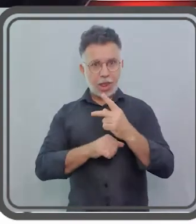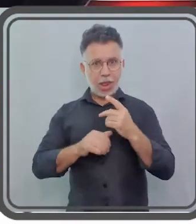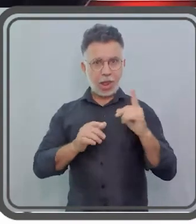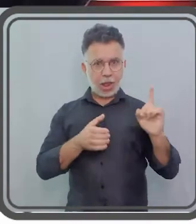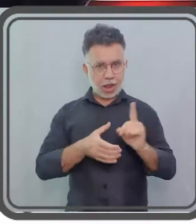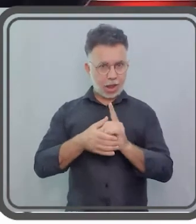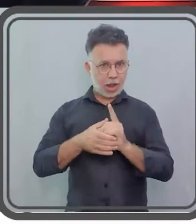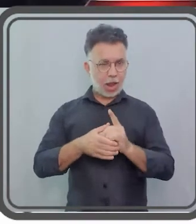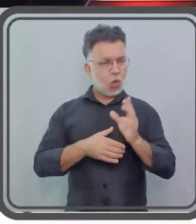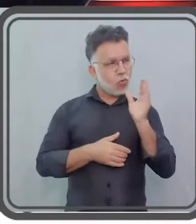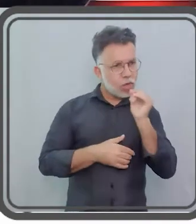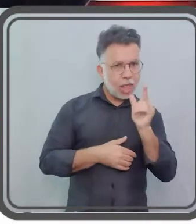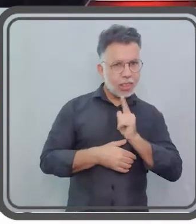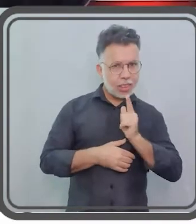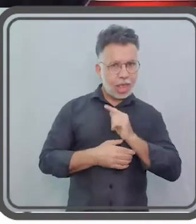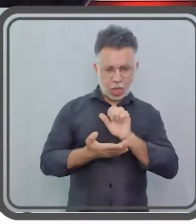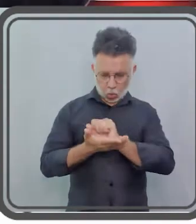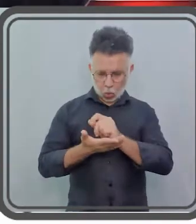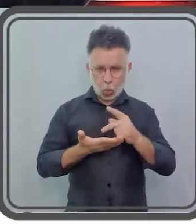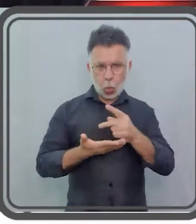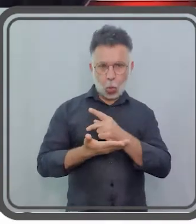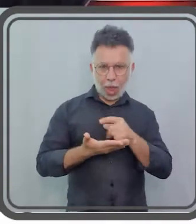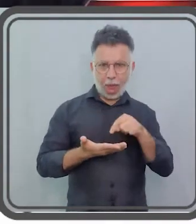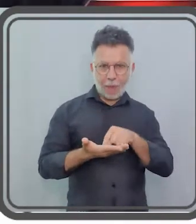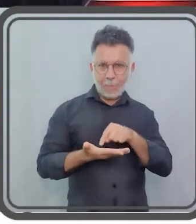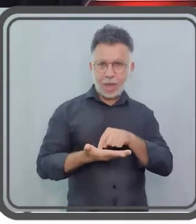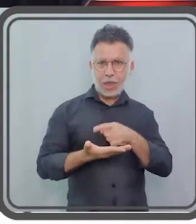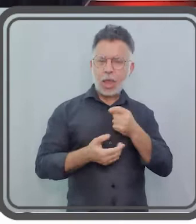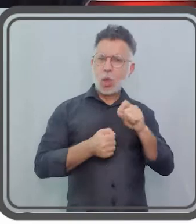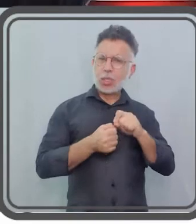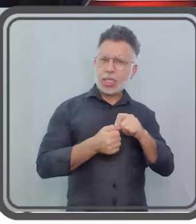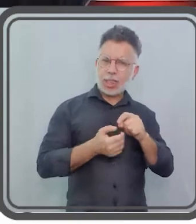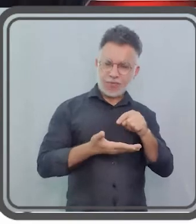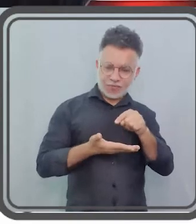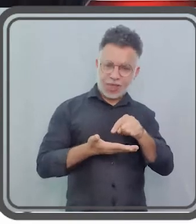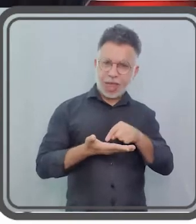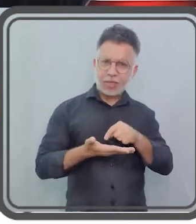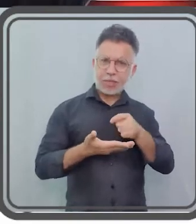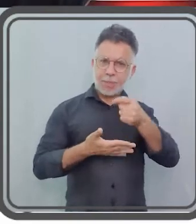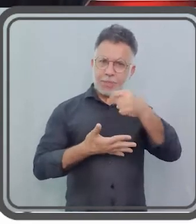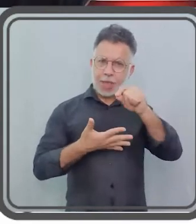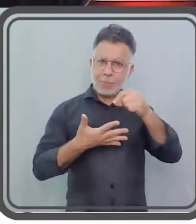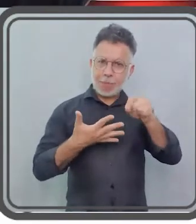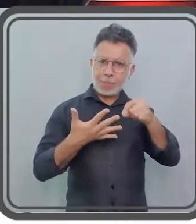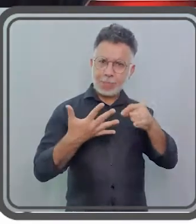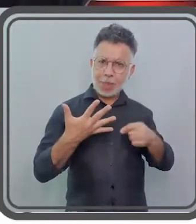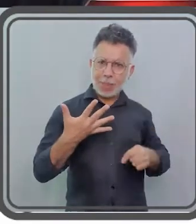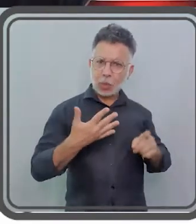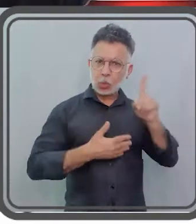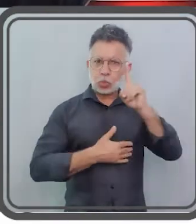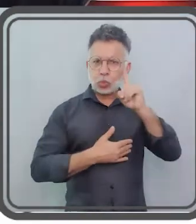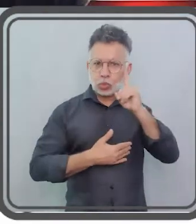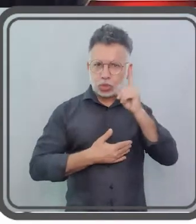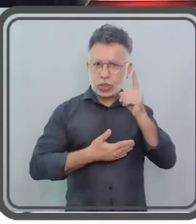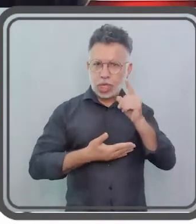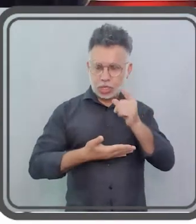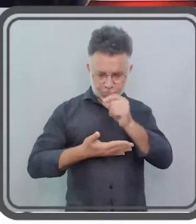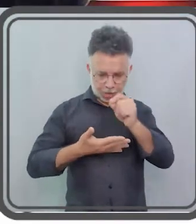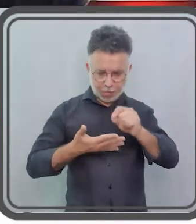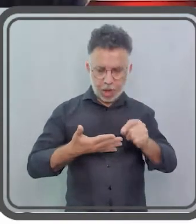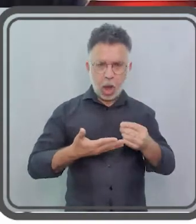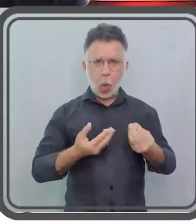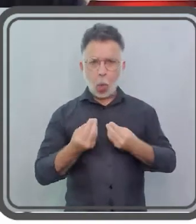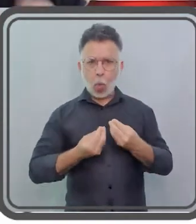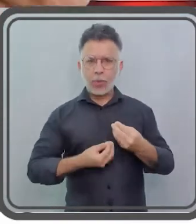a ter um app dessa plataforma, onde ele faz check-in e check-out todos os dias, coloca como é que está o seu estado de